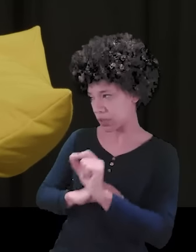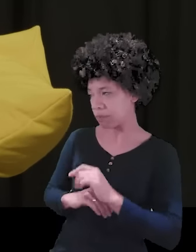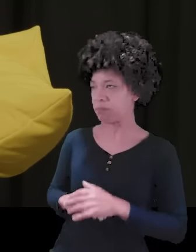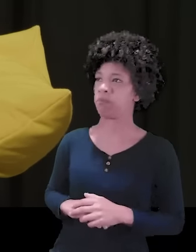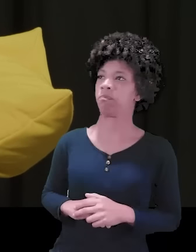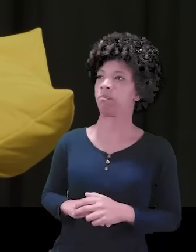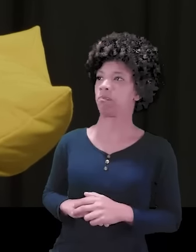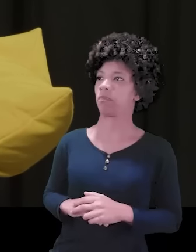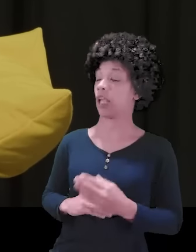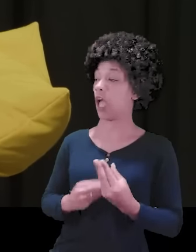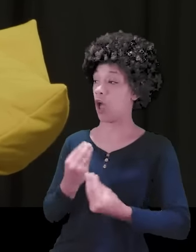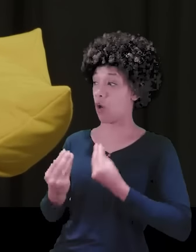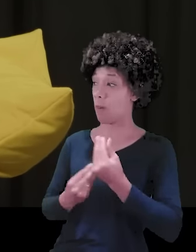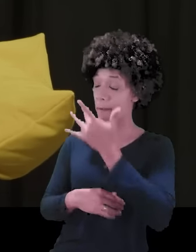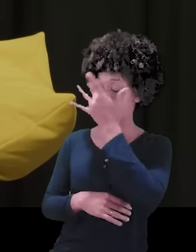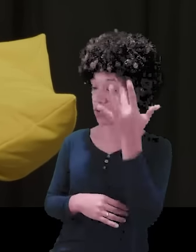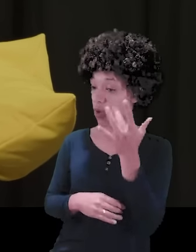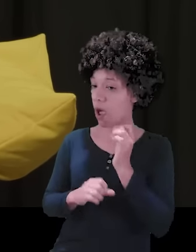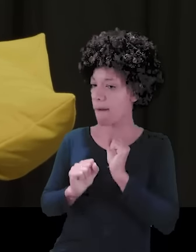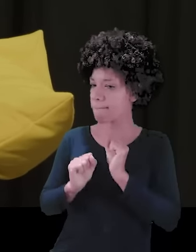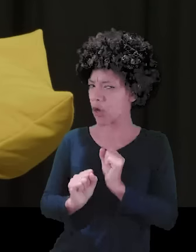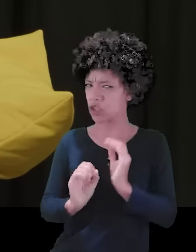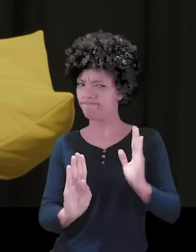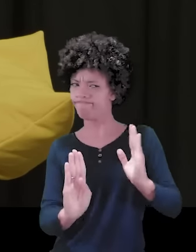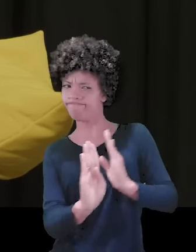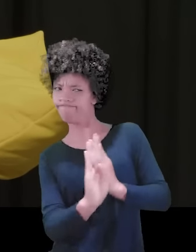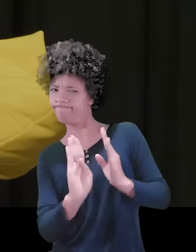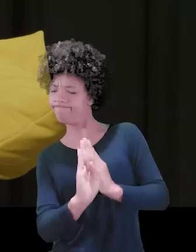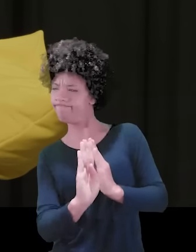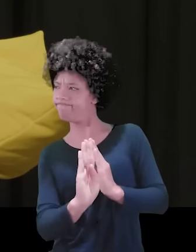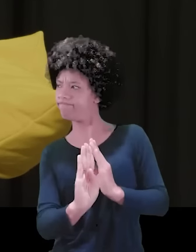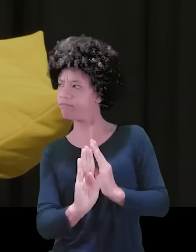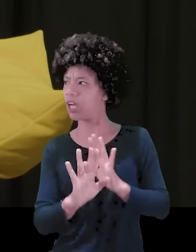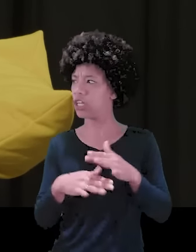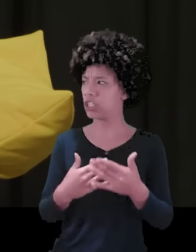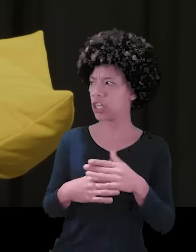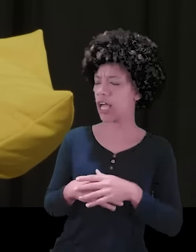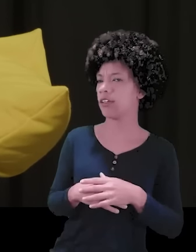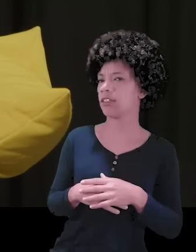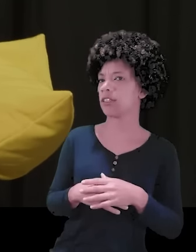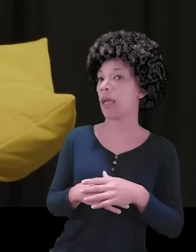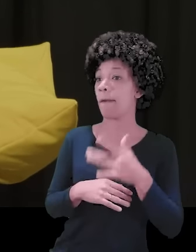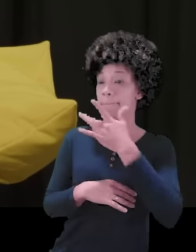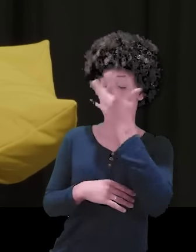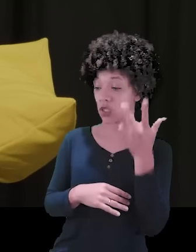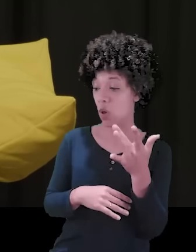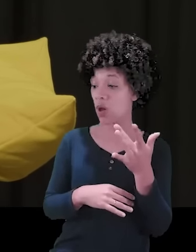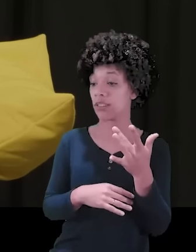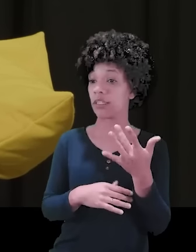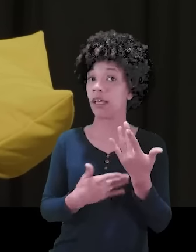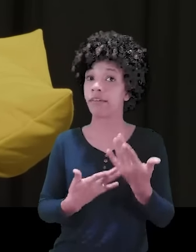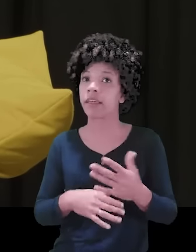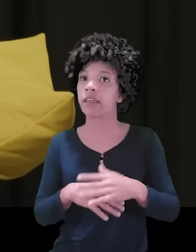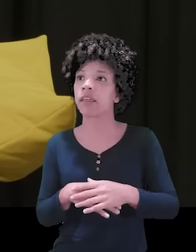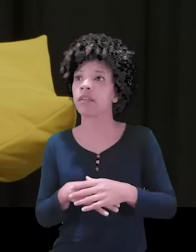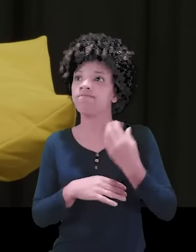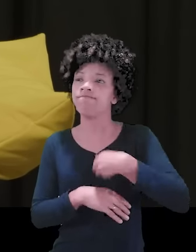ela é uma pessoa pode desconfiar Hum já quem está falando sobre eu sozinho com a altas